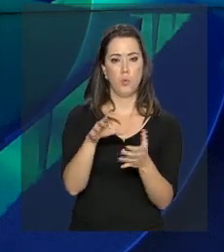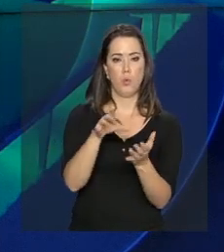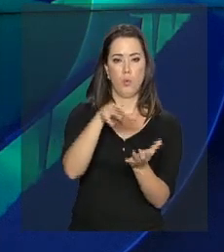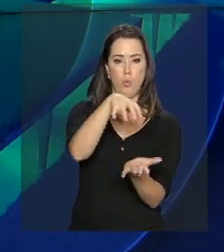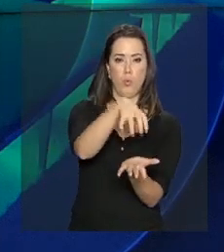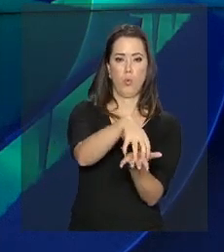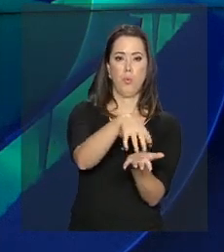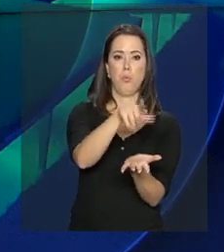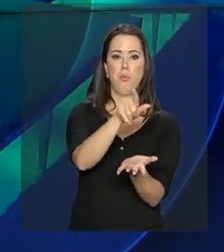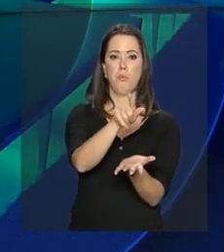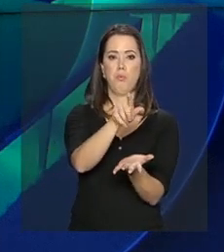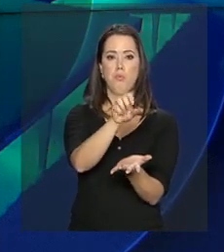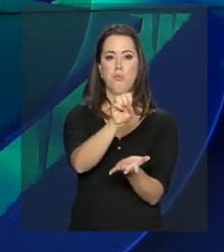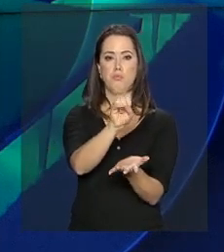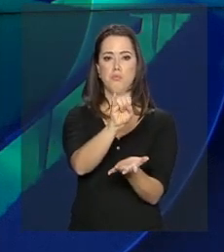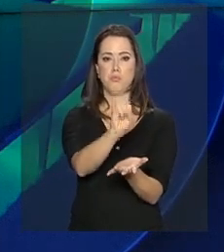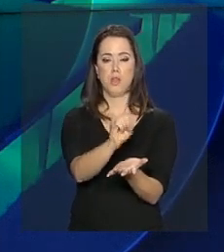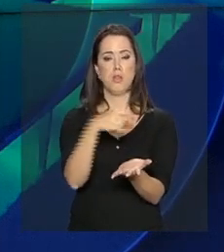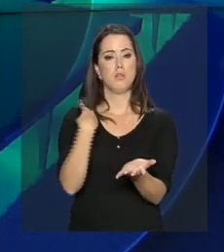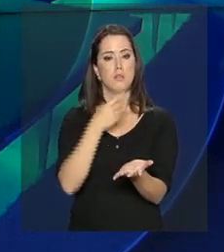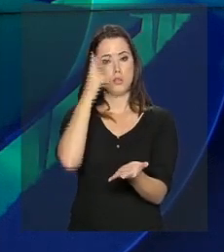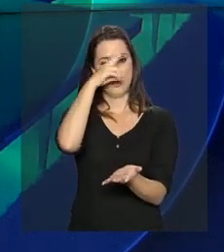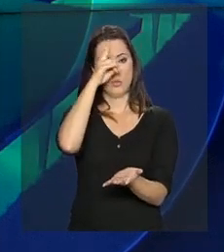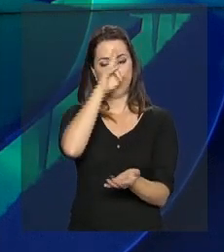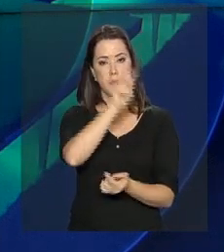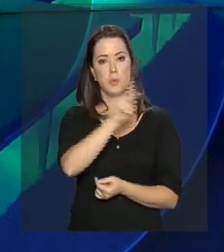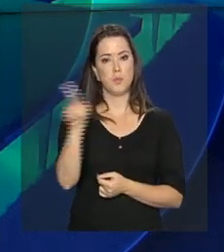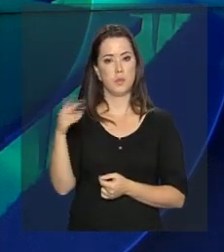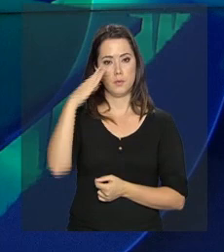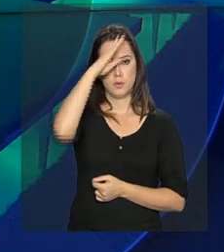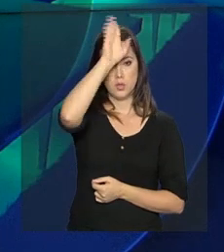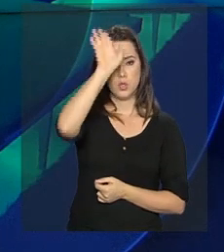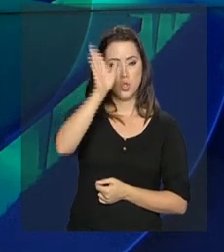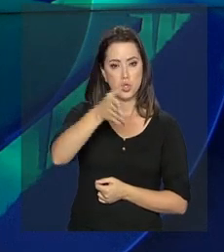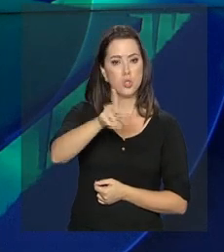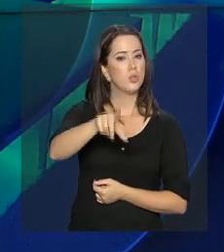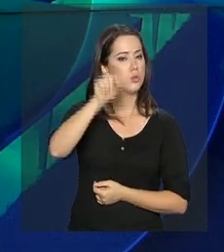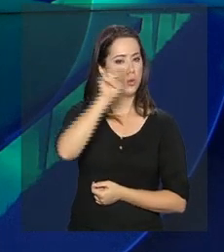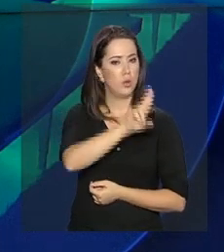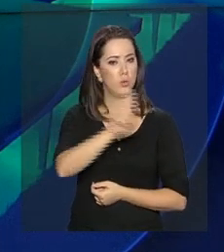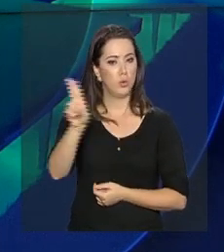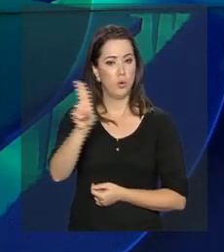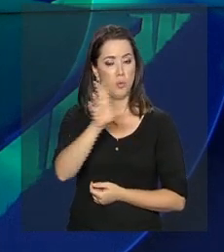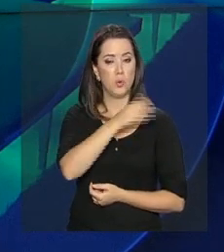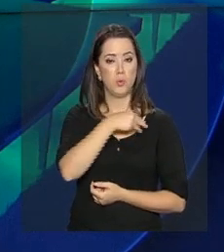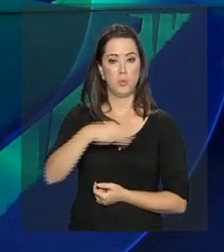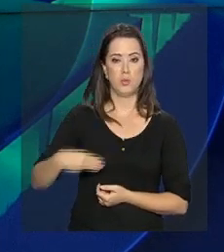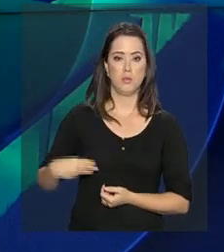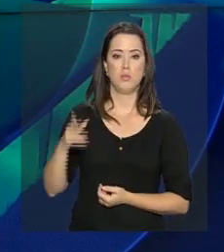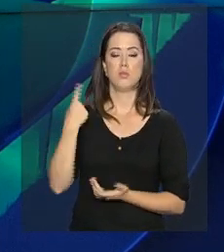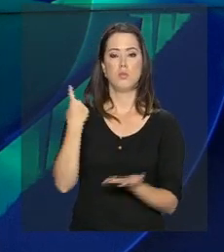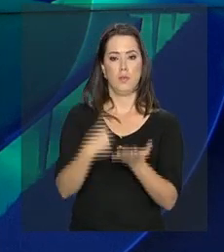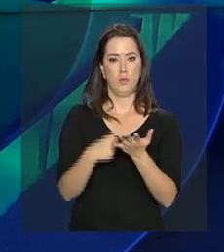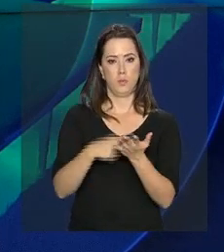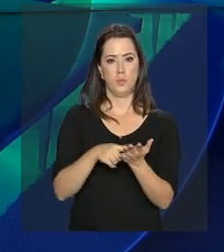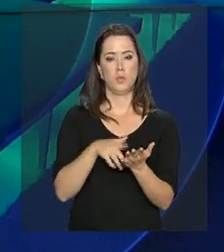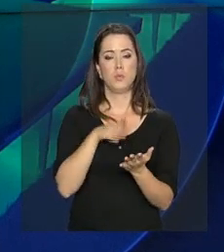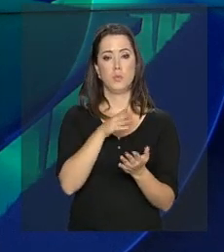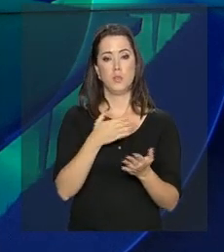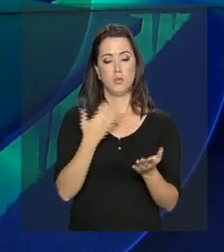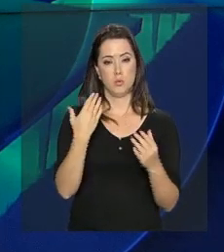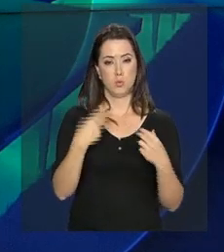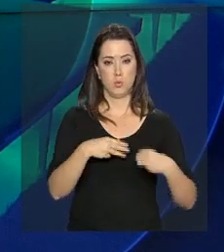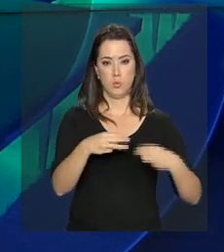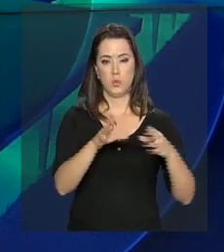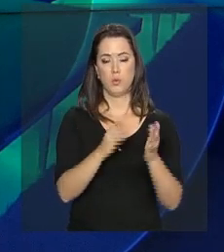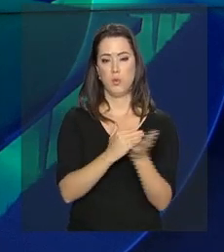segurança institucional a gente lembra que o presidente eleito jair bolsonaro já confirmou o nome do ministro que vai assumir a pasta a